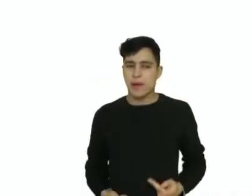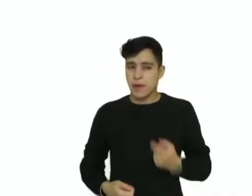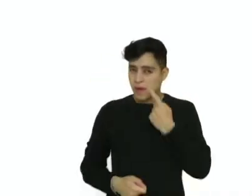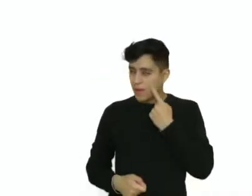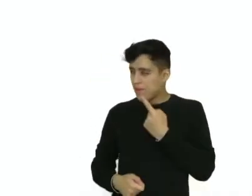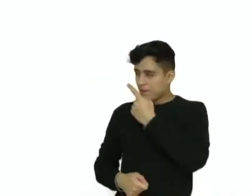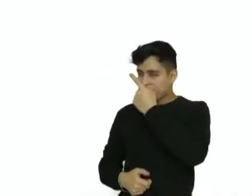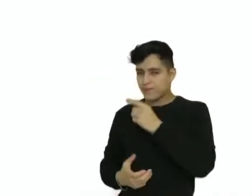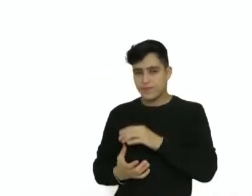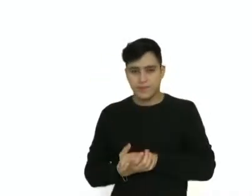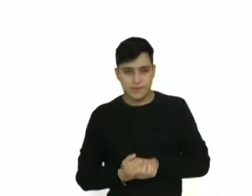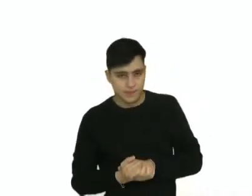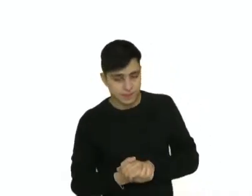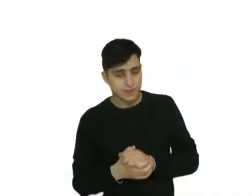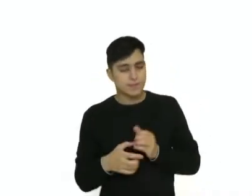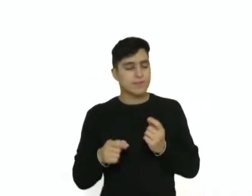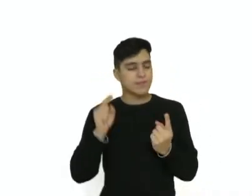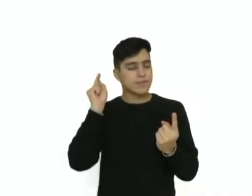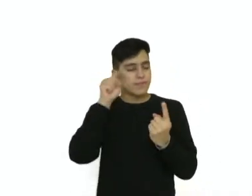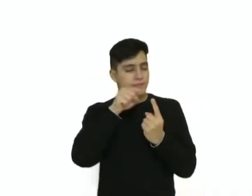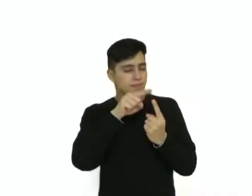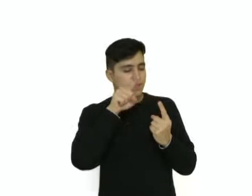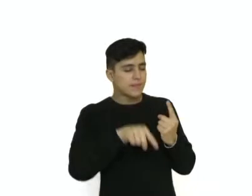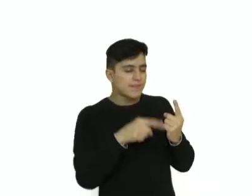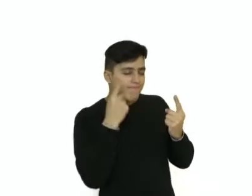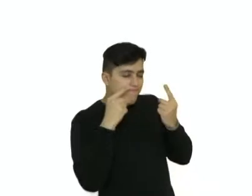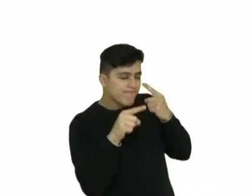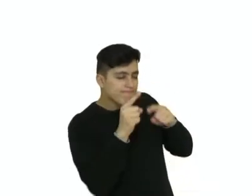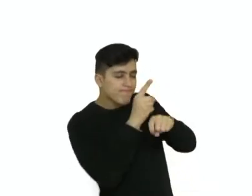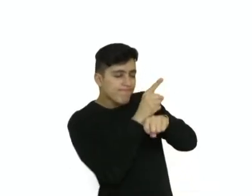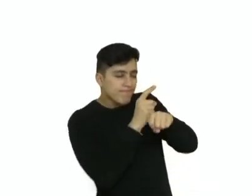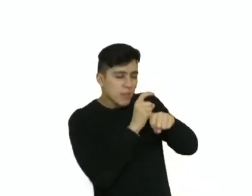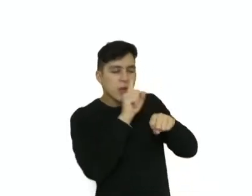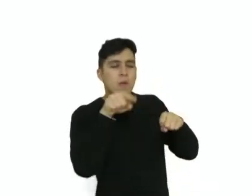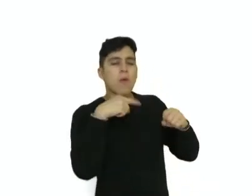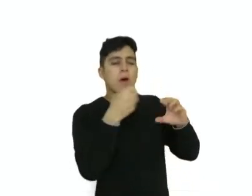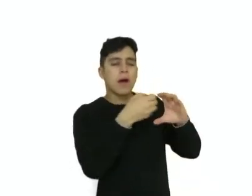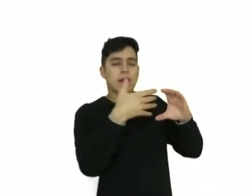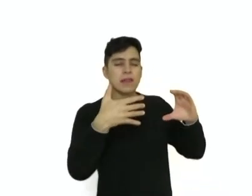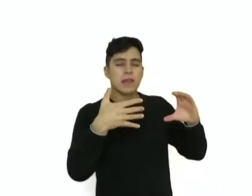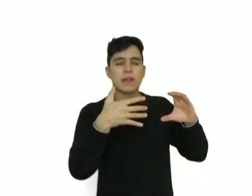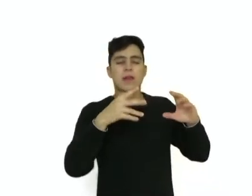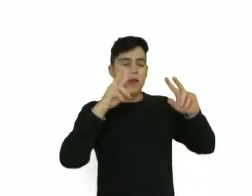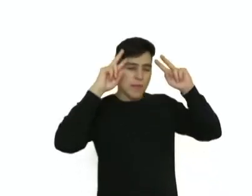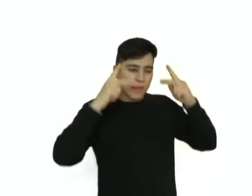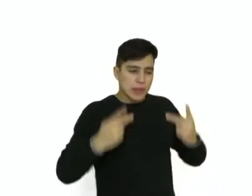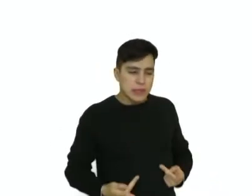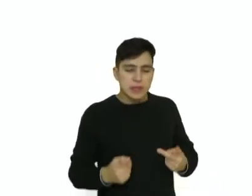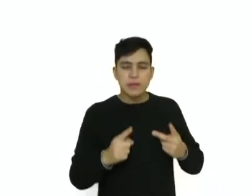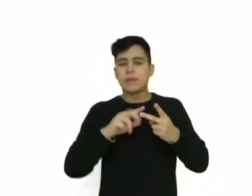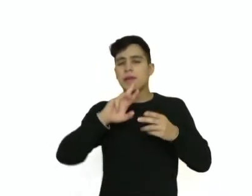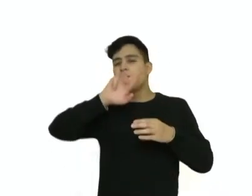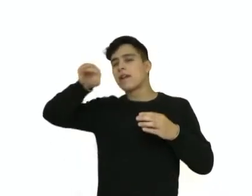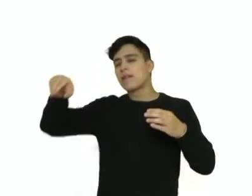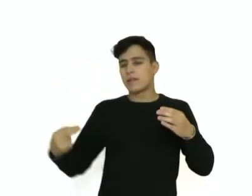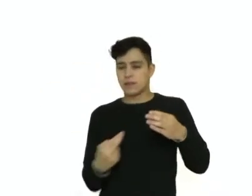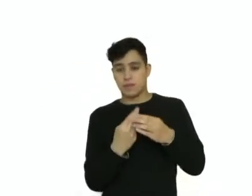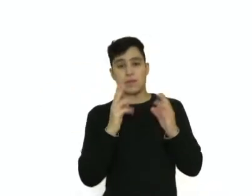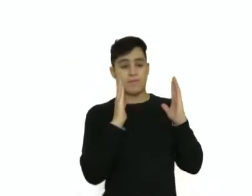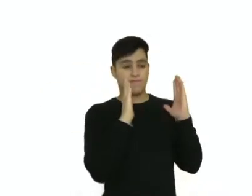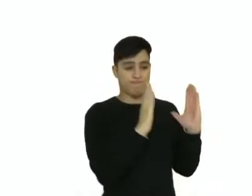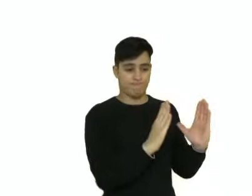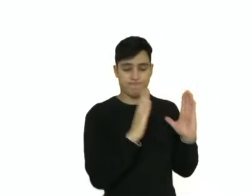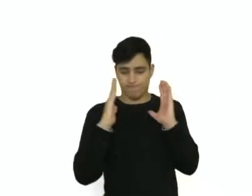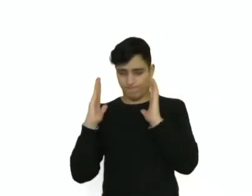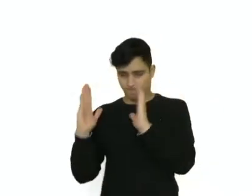Veja, identificar as principais características do humanismo e do renascimento. Então veja aqui, ó. Você